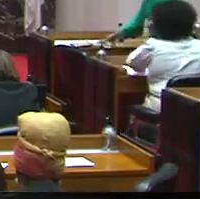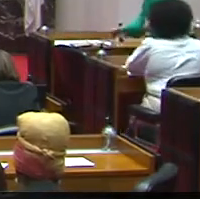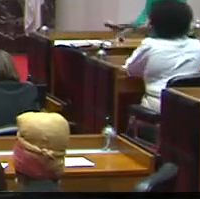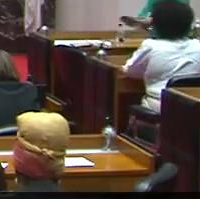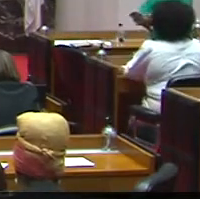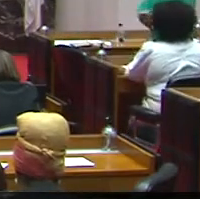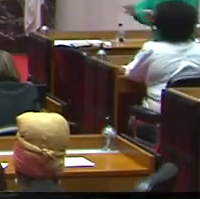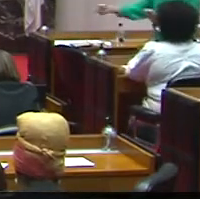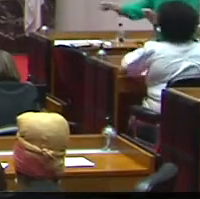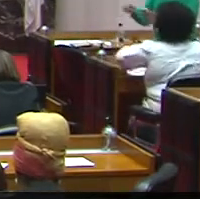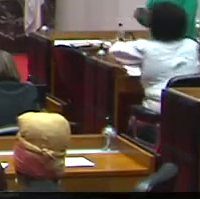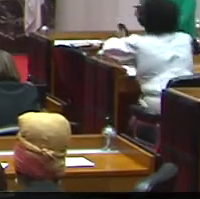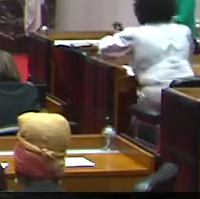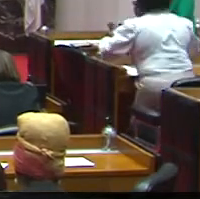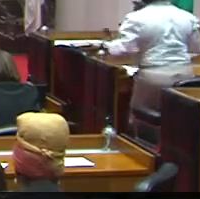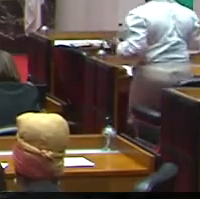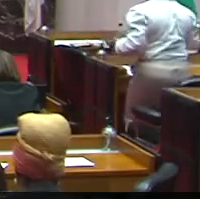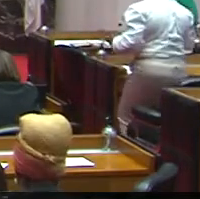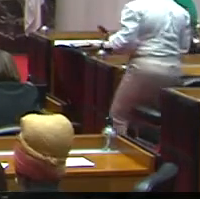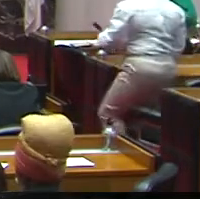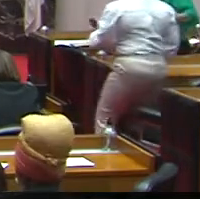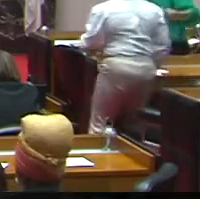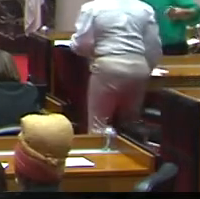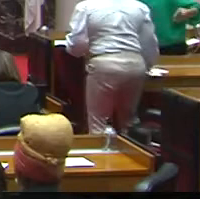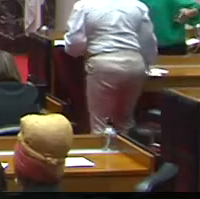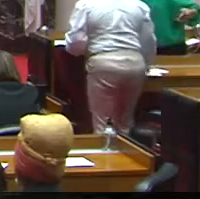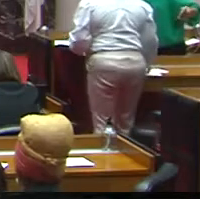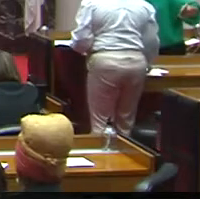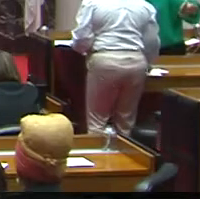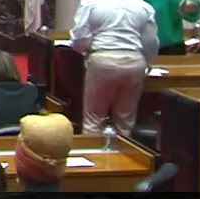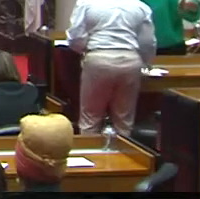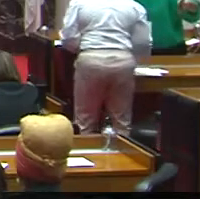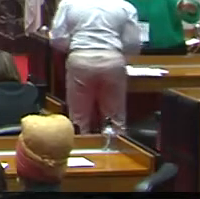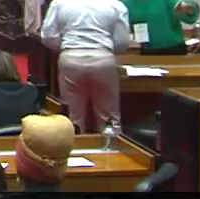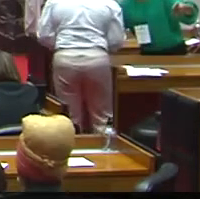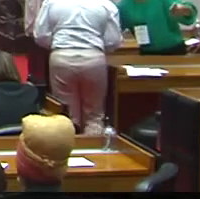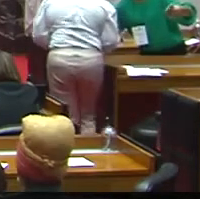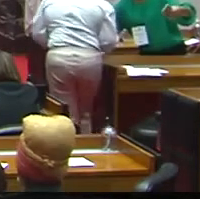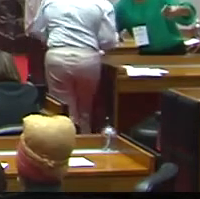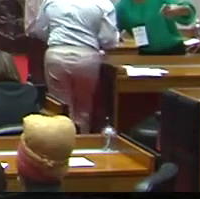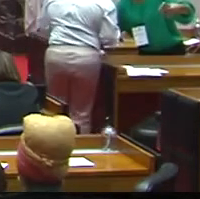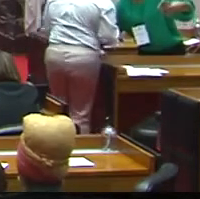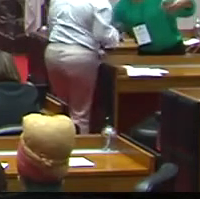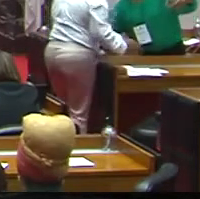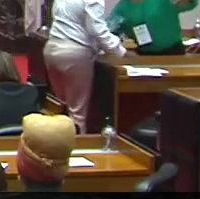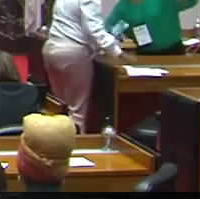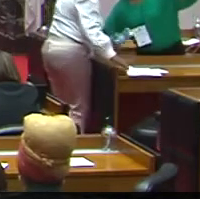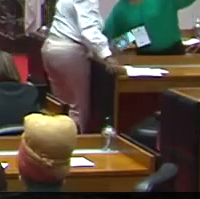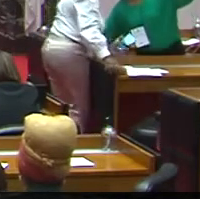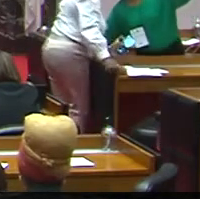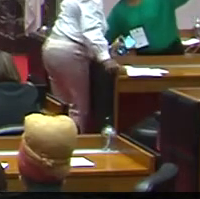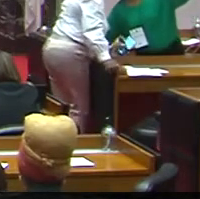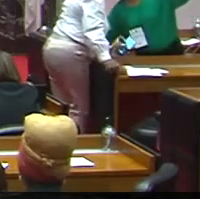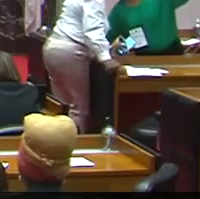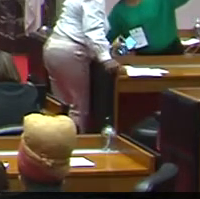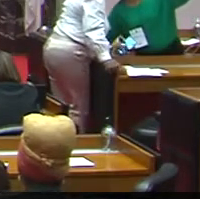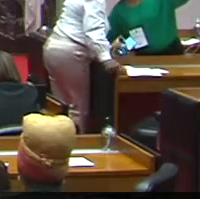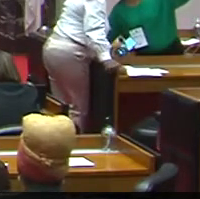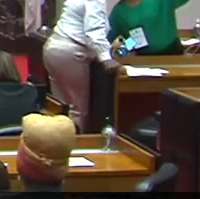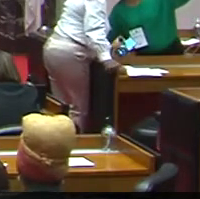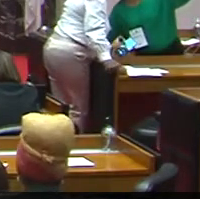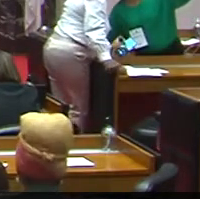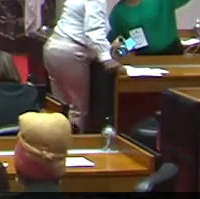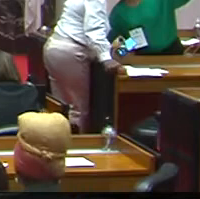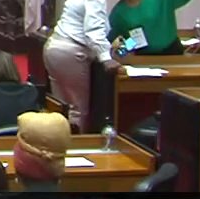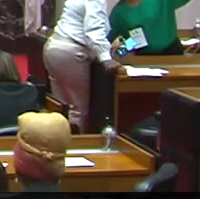a excelentíssima senhora Presidenta da comissão de defesa dos direitos da mulher da Assembleia Legislativa do